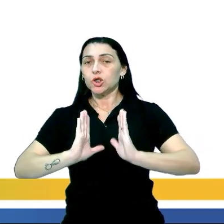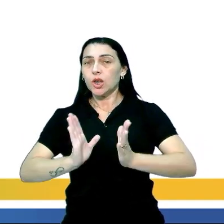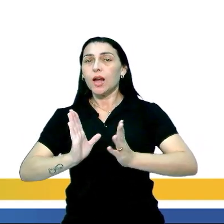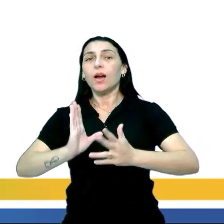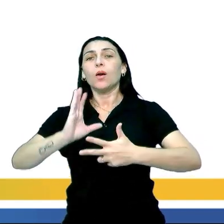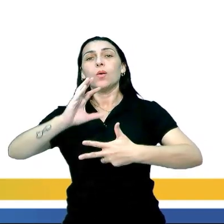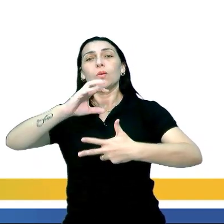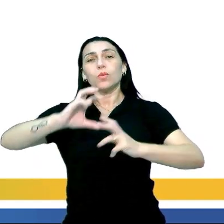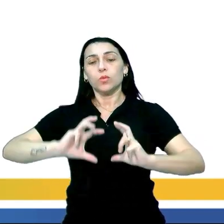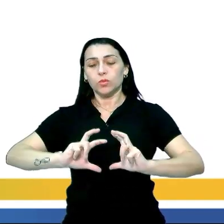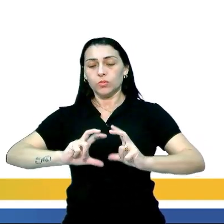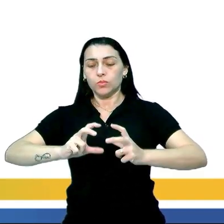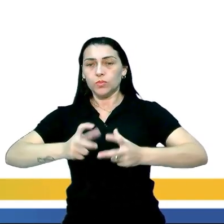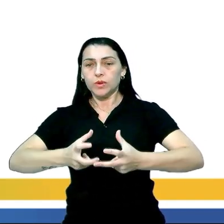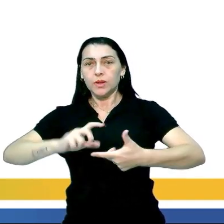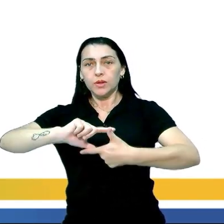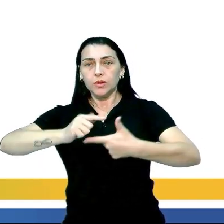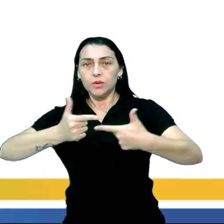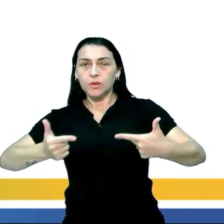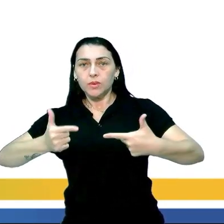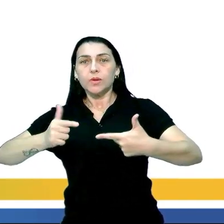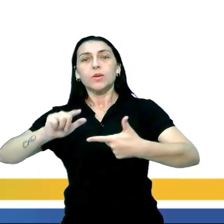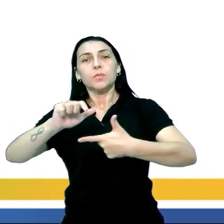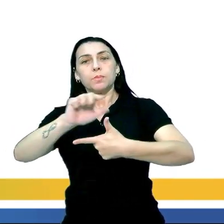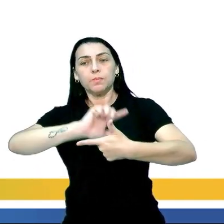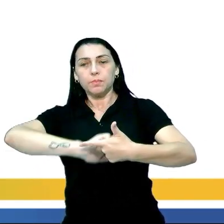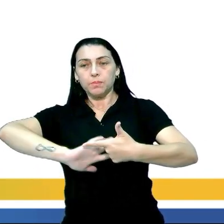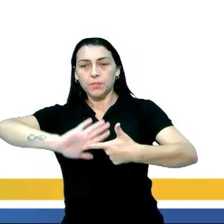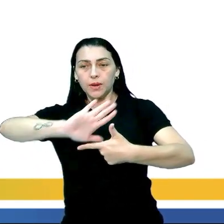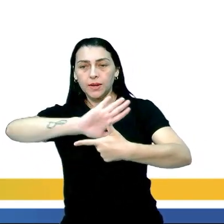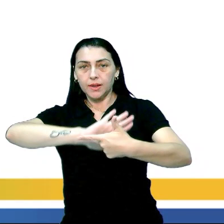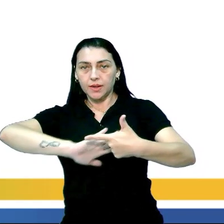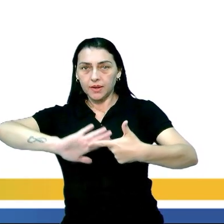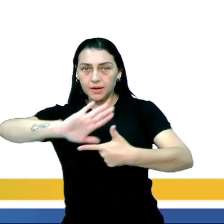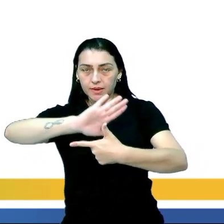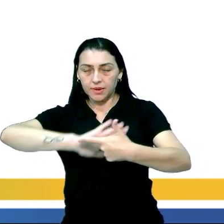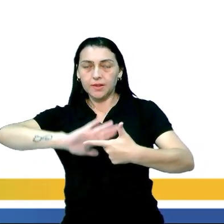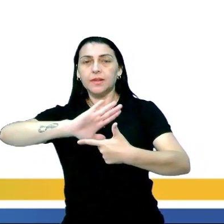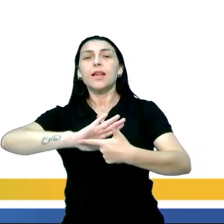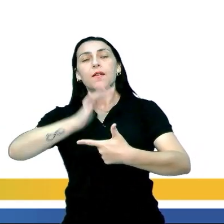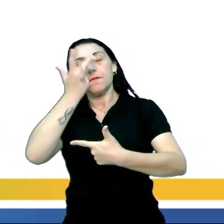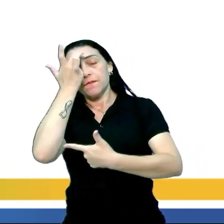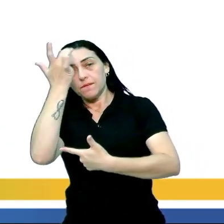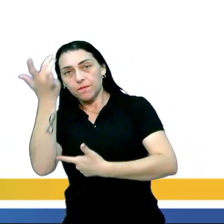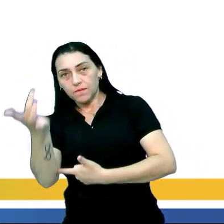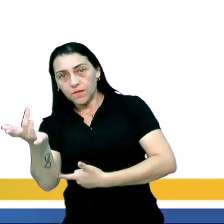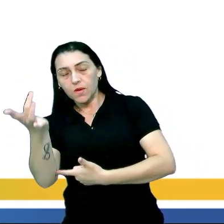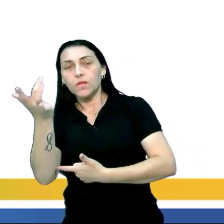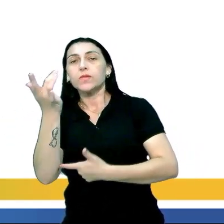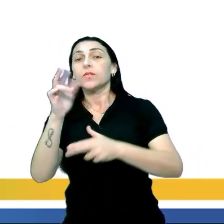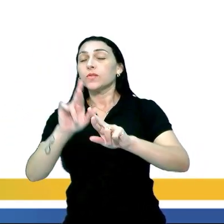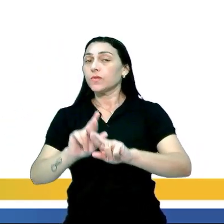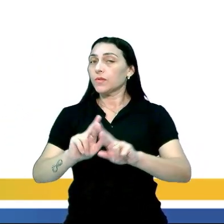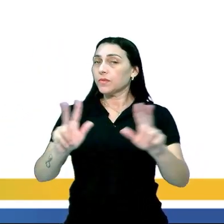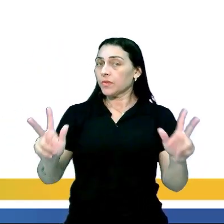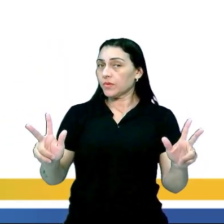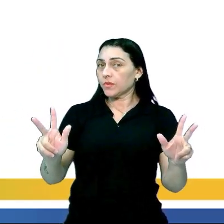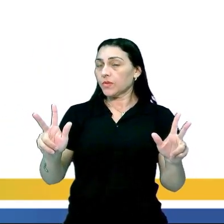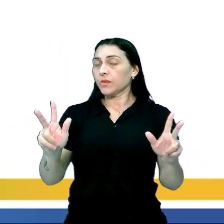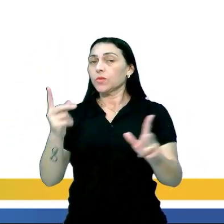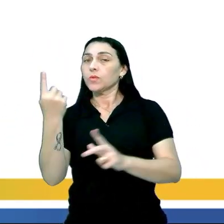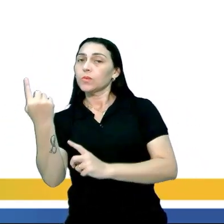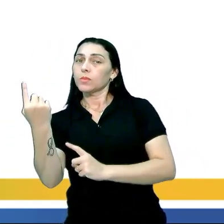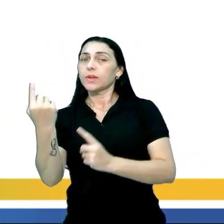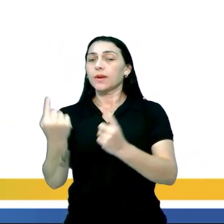poliedros são geometricamente planas, ok? Então, isso é bastante fácil de diferenciar